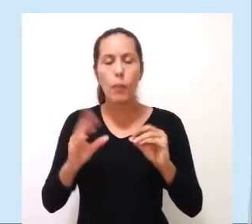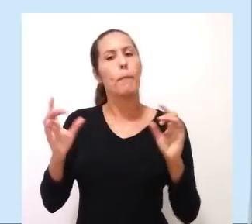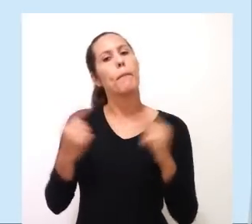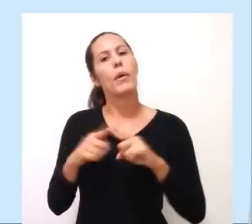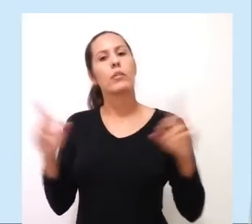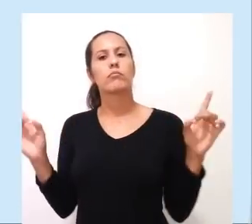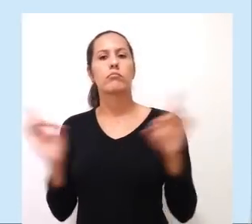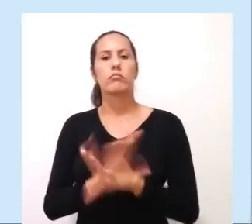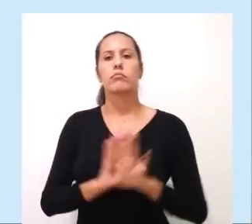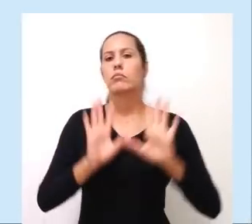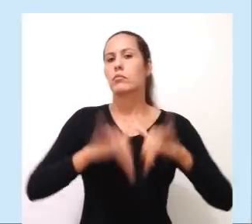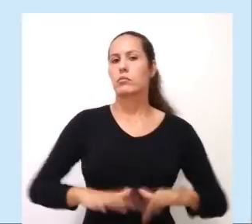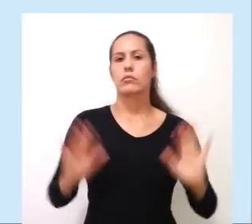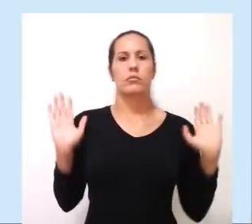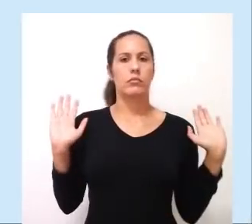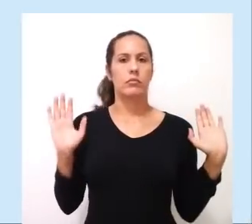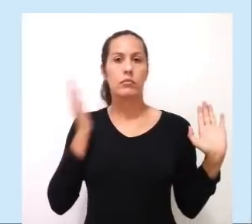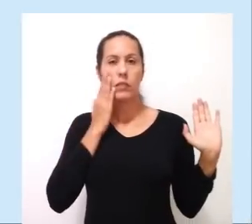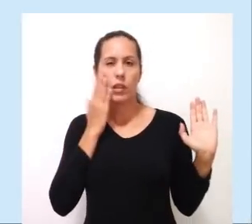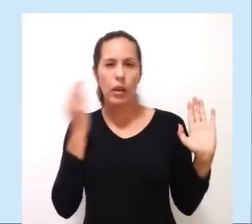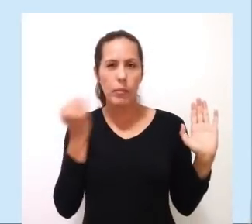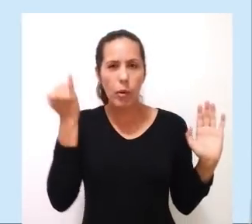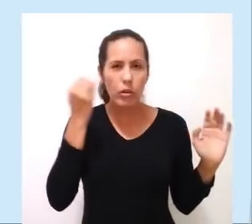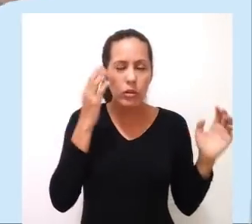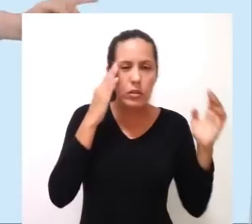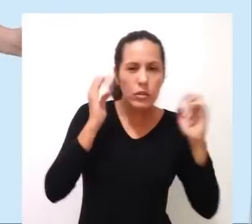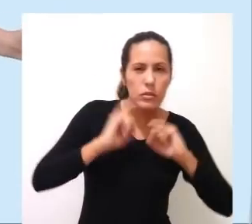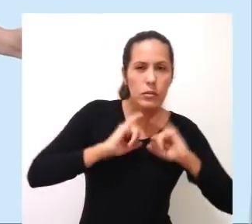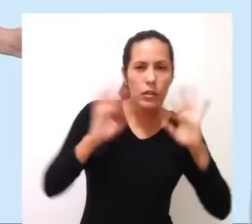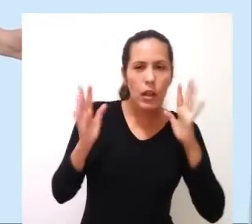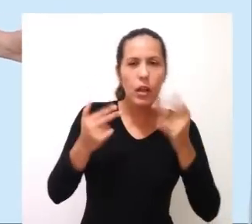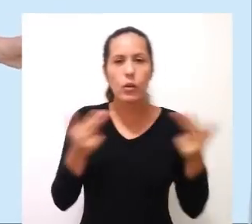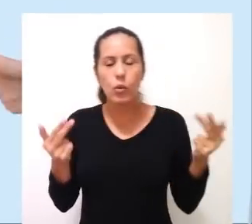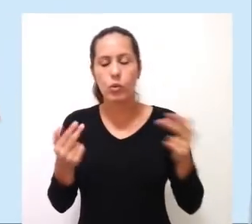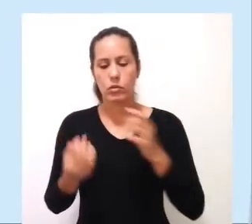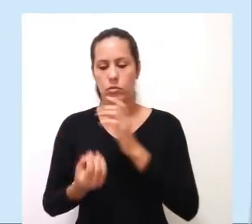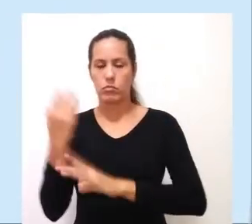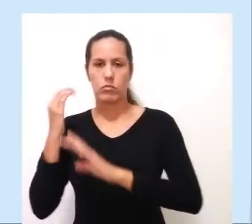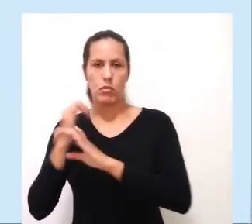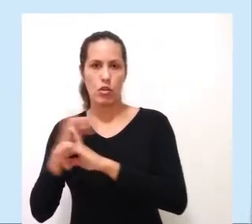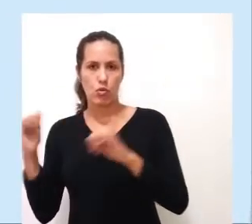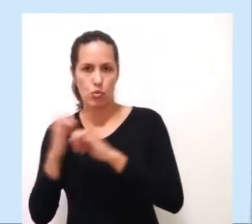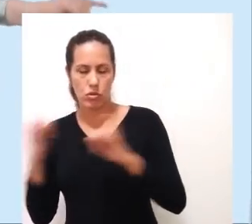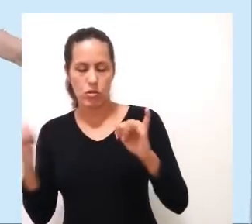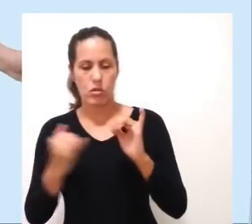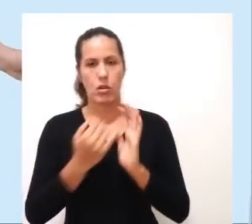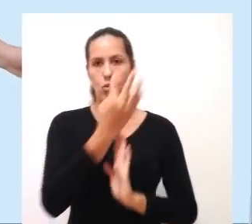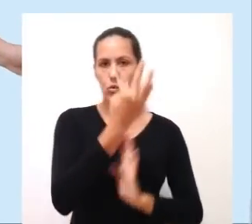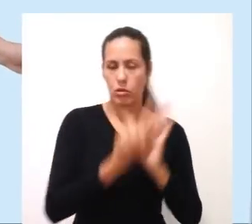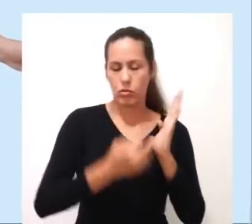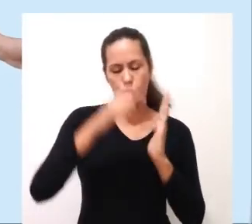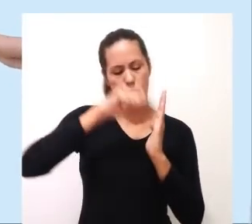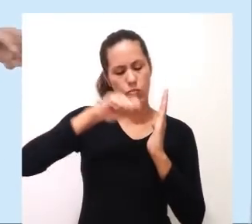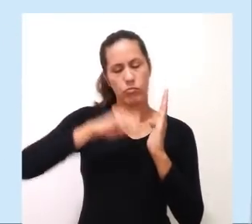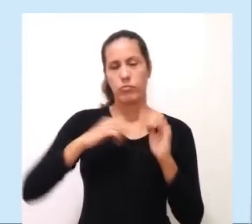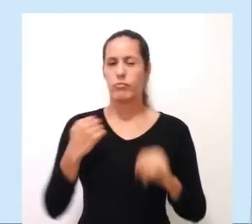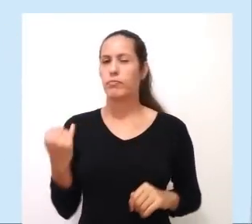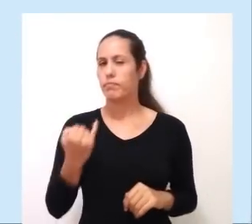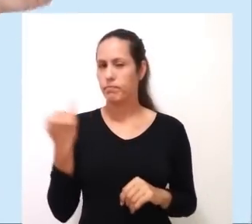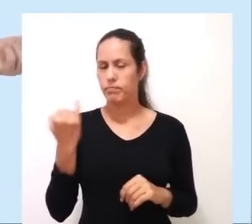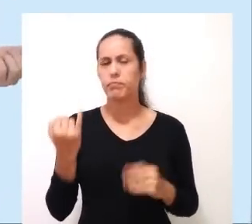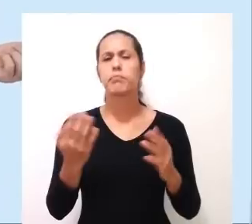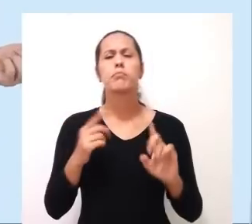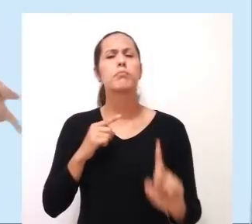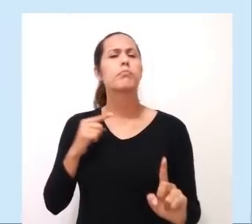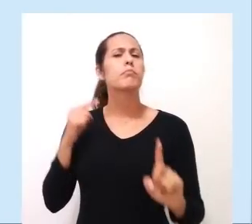início eu venho falando a importância dos tempos verbais na construção de uma notícia, na construção de um texto, certo? O que é que